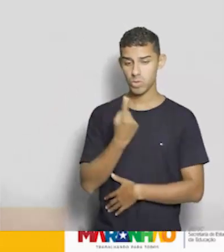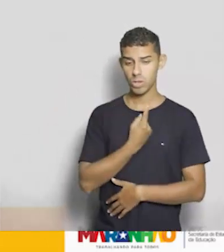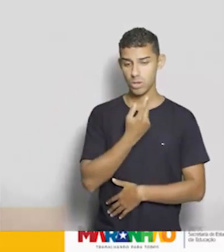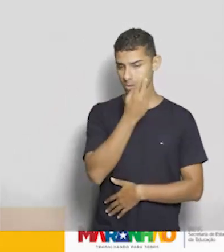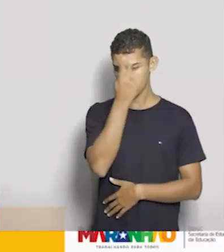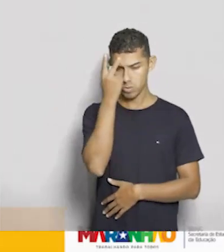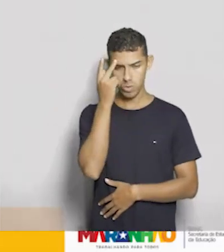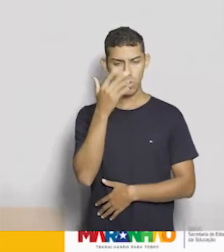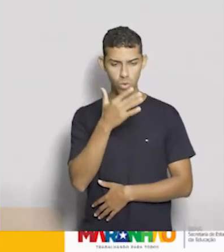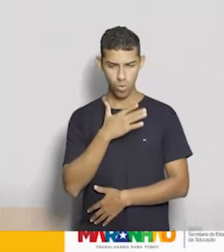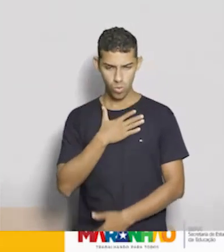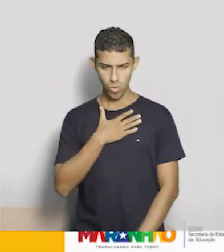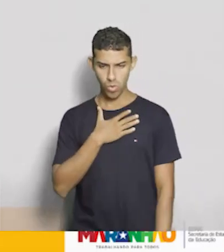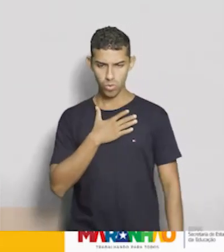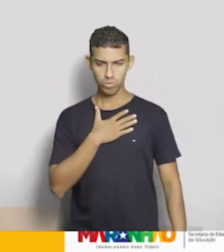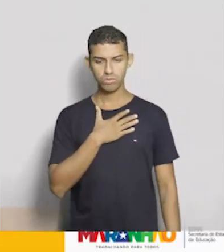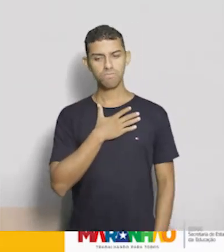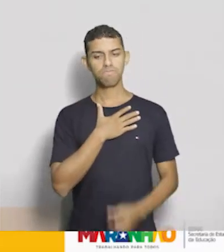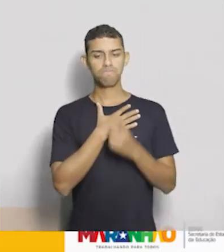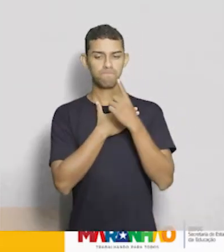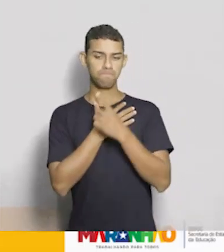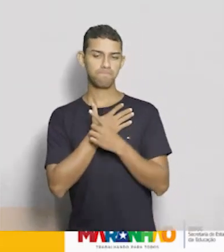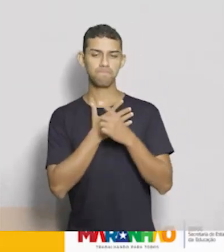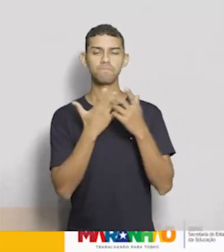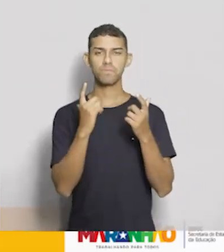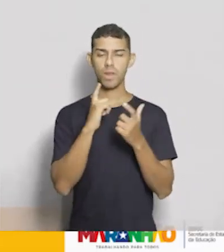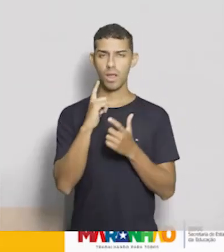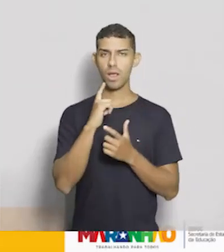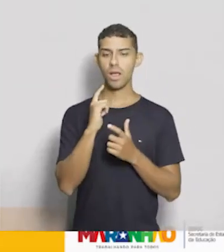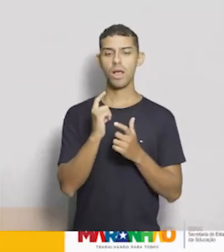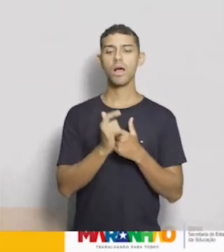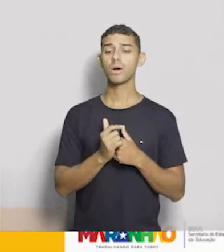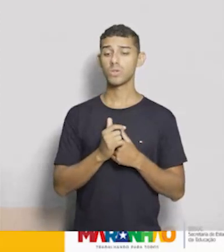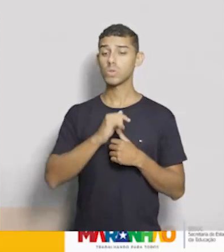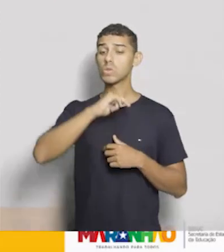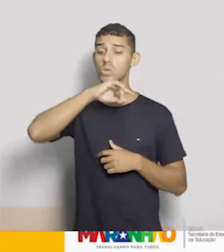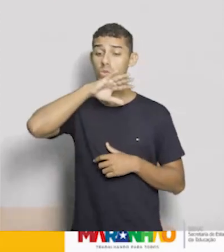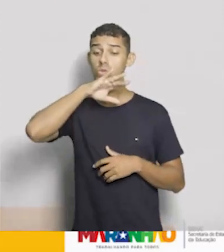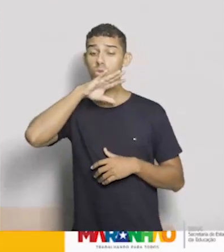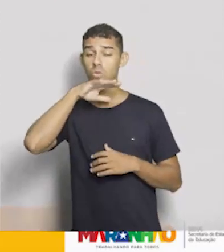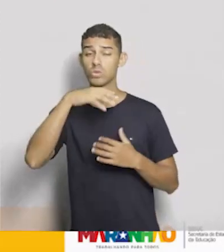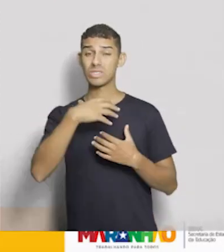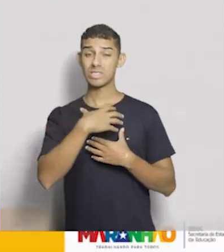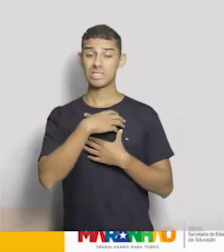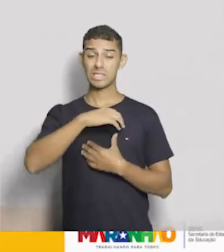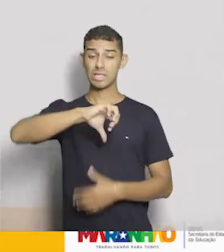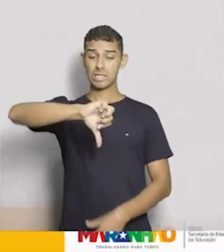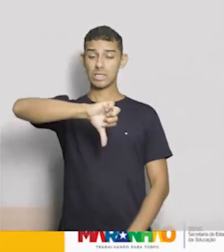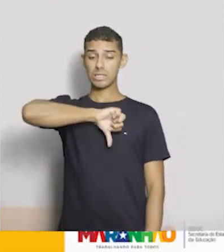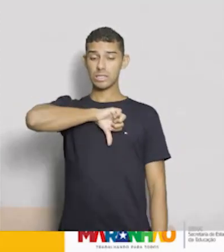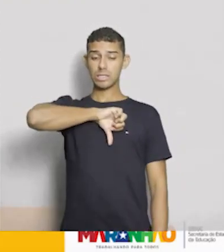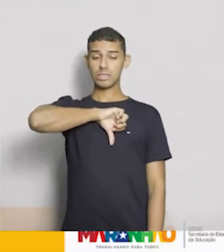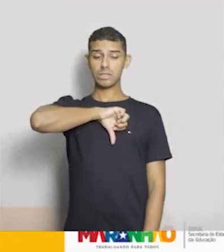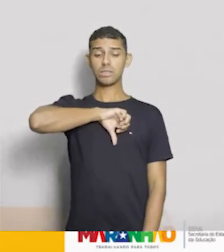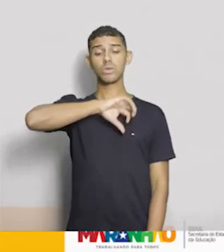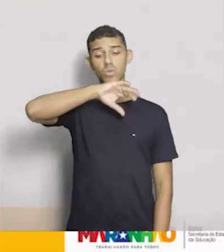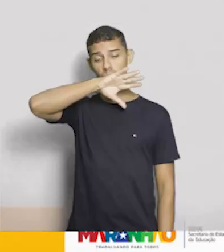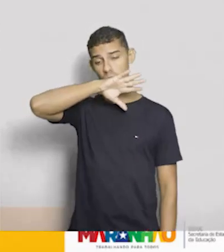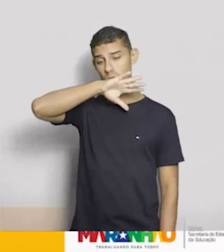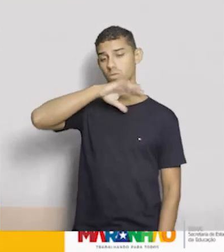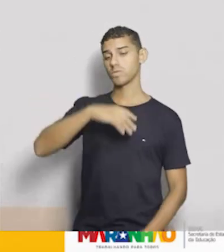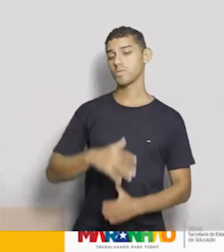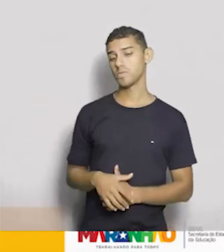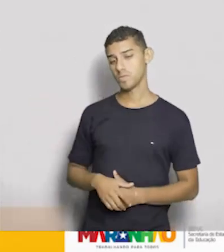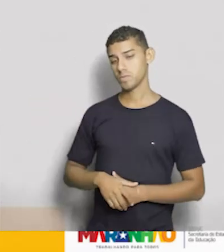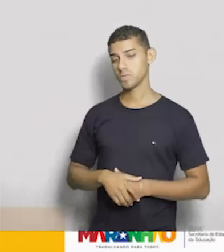na perspectiva do jovem, ela tem um lado negativo, downside. It's known